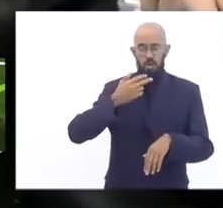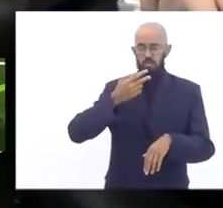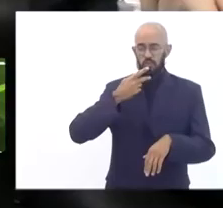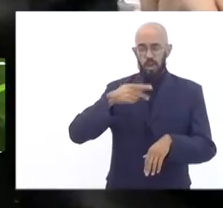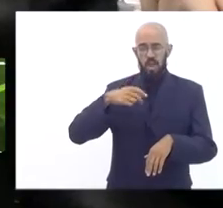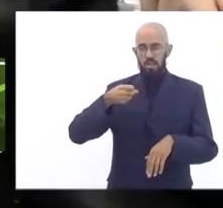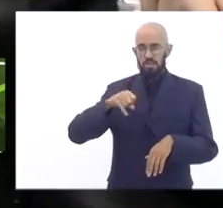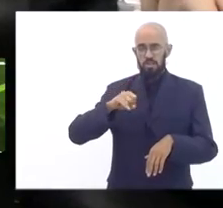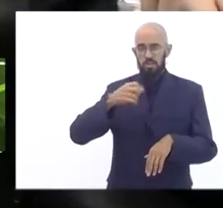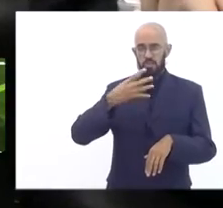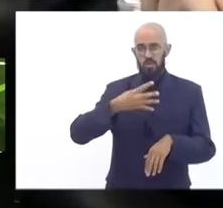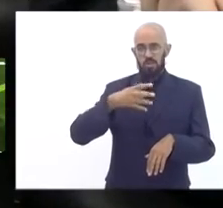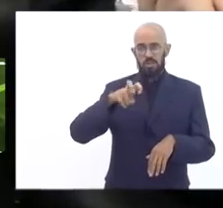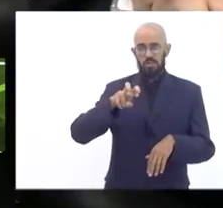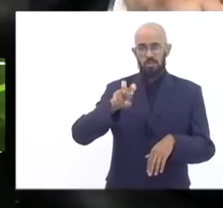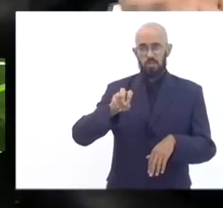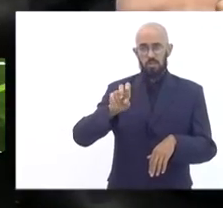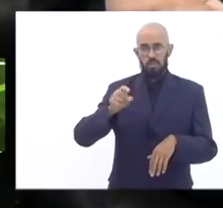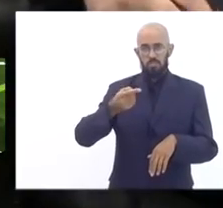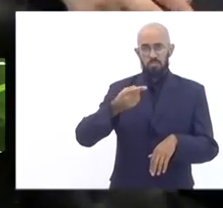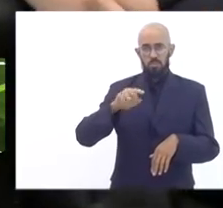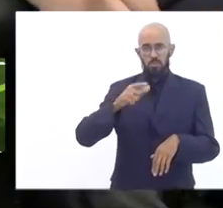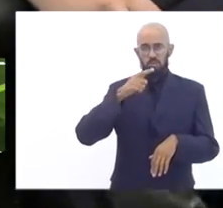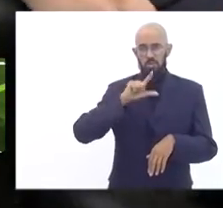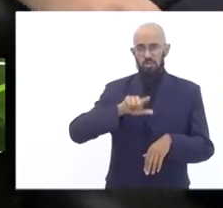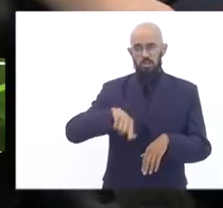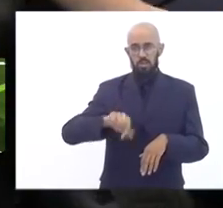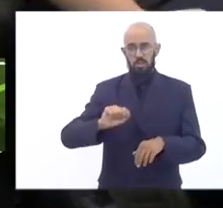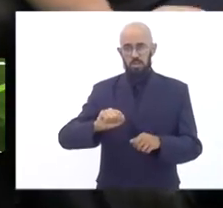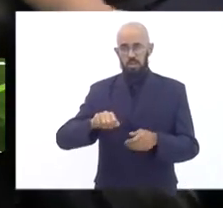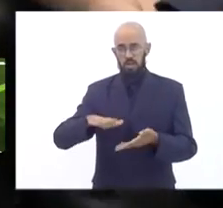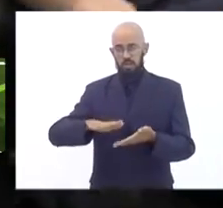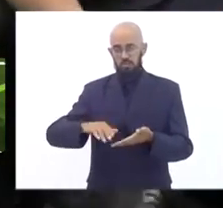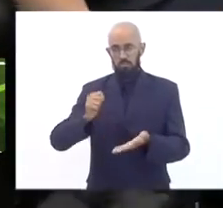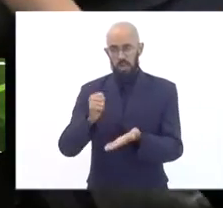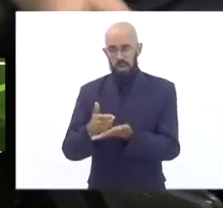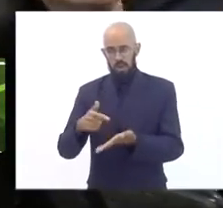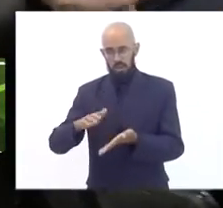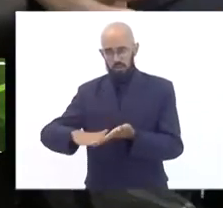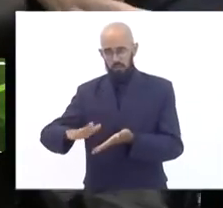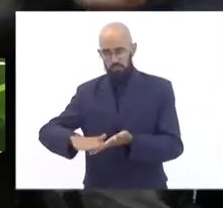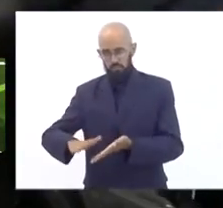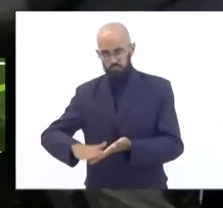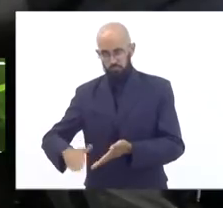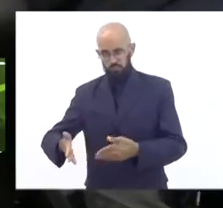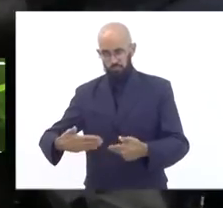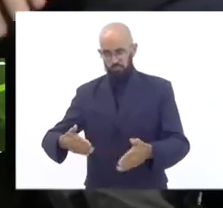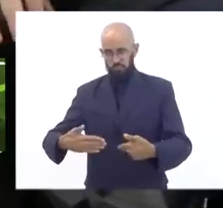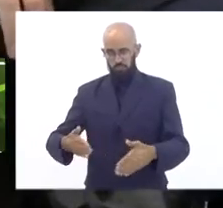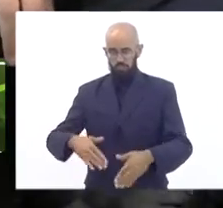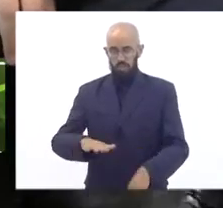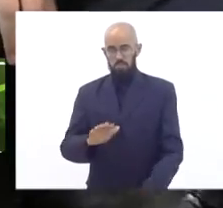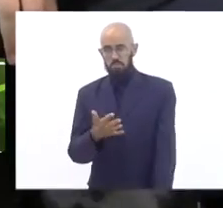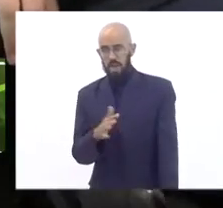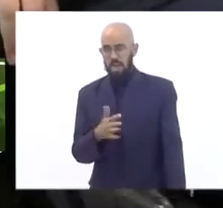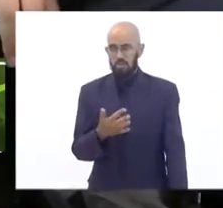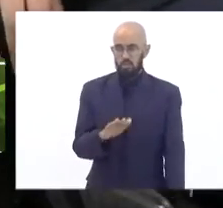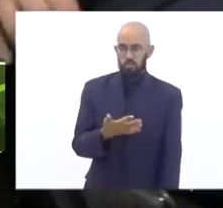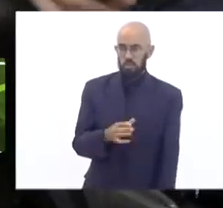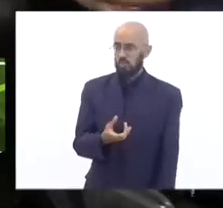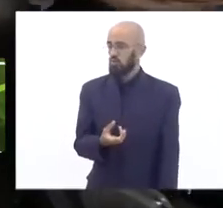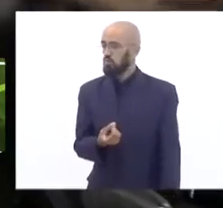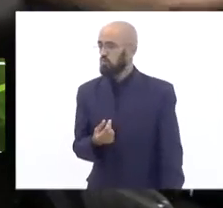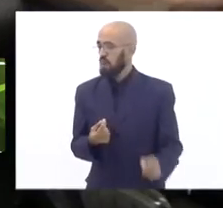esse 450 mil de fato cobriria o custo operacional hoje. Foi a grosso modo, né, um valor que